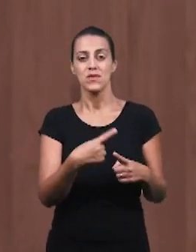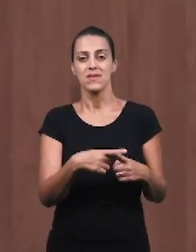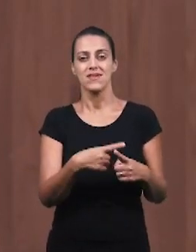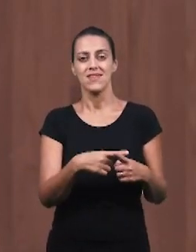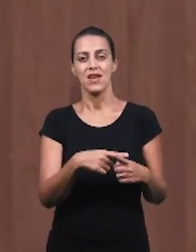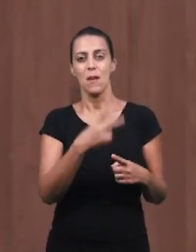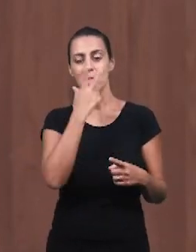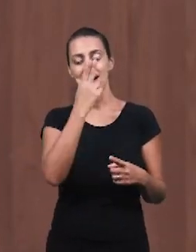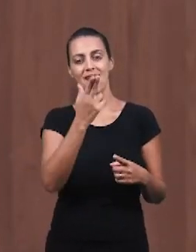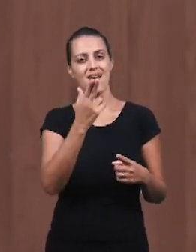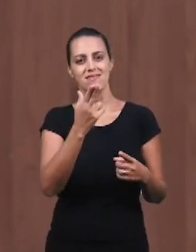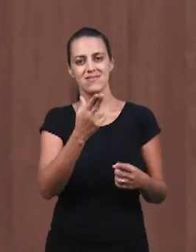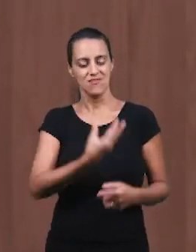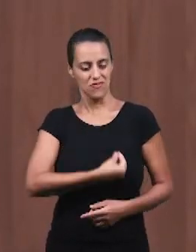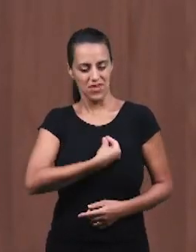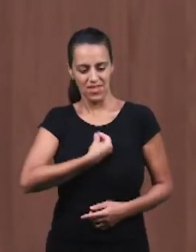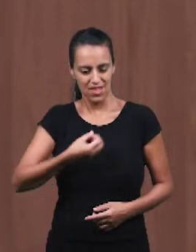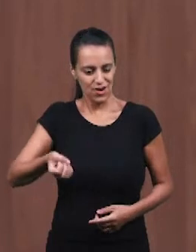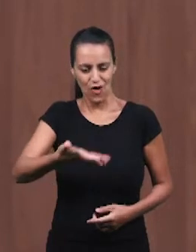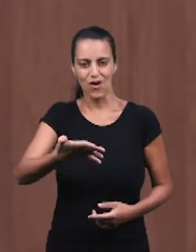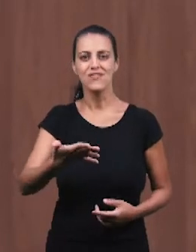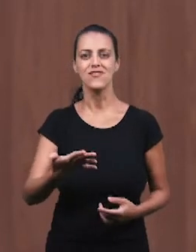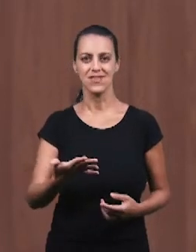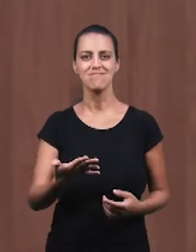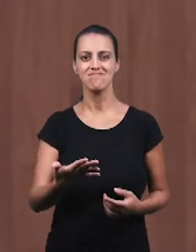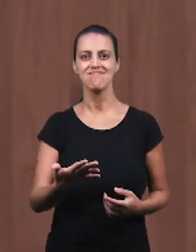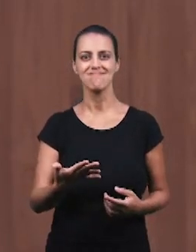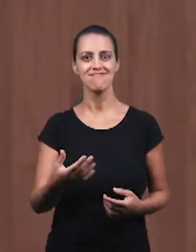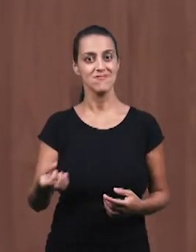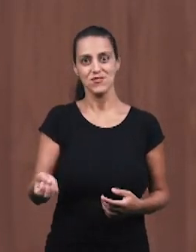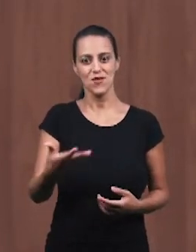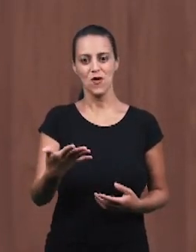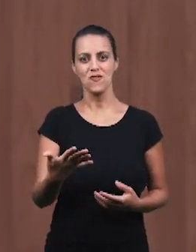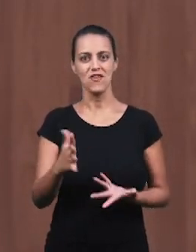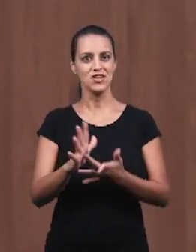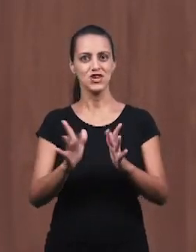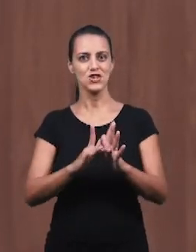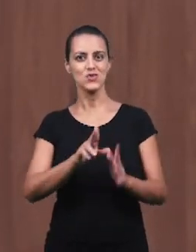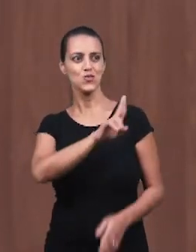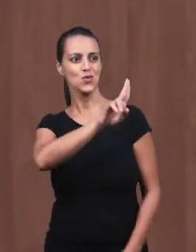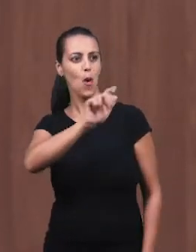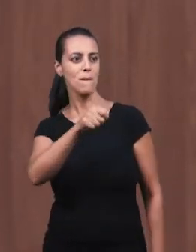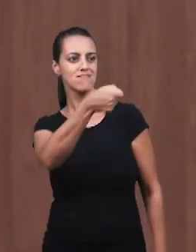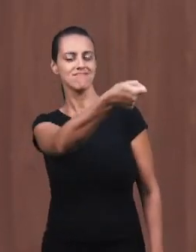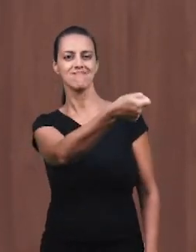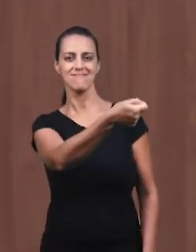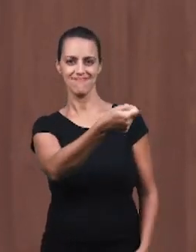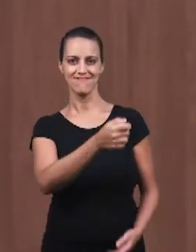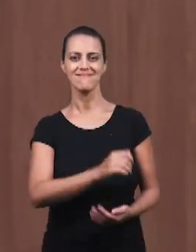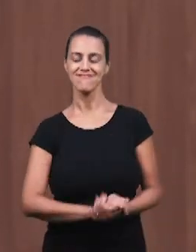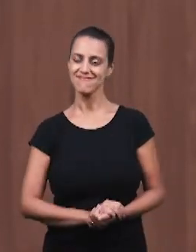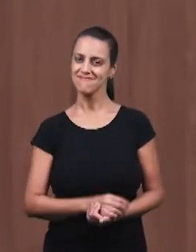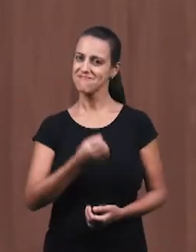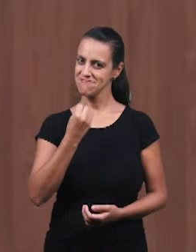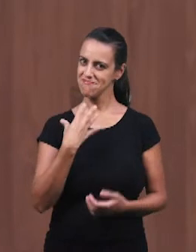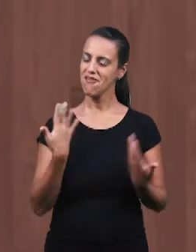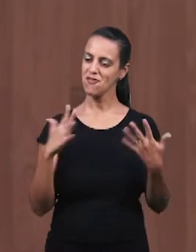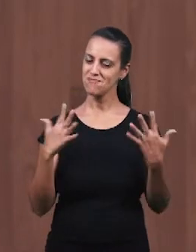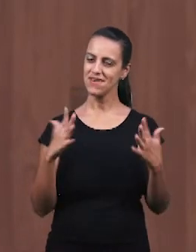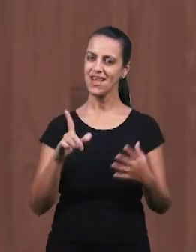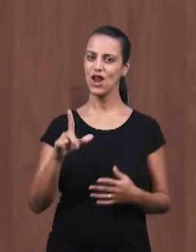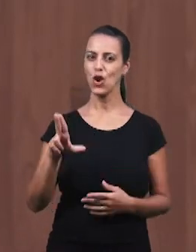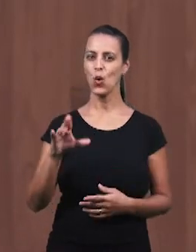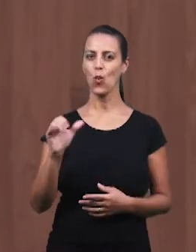ali nascendo de novo. Era um novo convertido agora. Então, o novo convertido, quem dá o nome é Jesus. Muito bem colocado, viu,